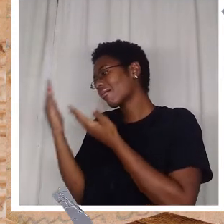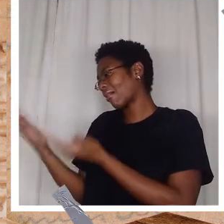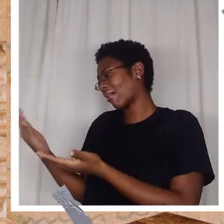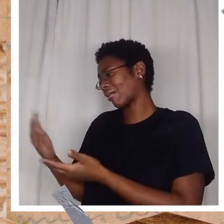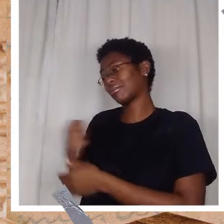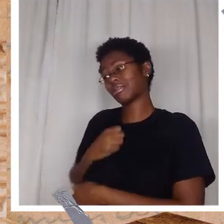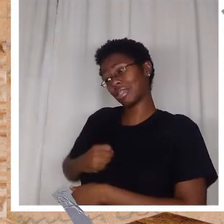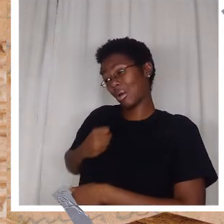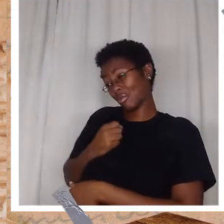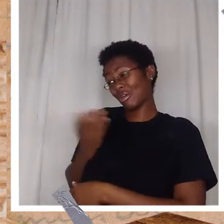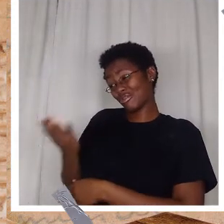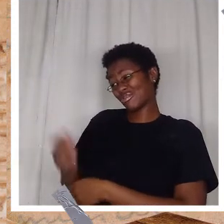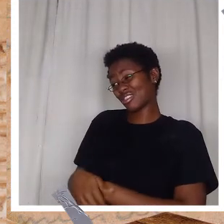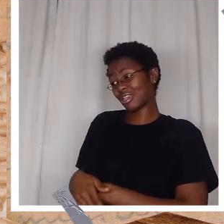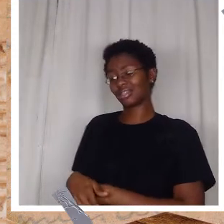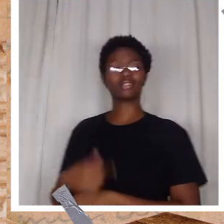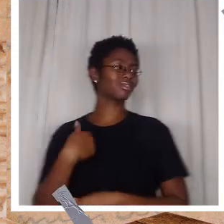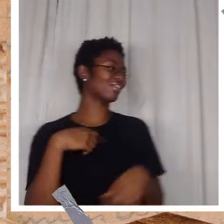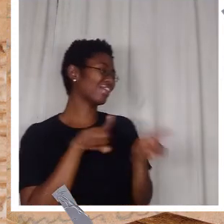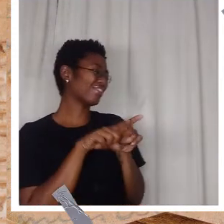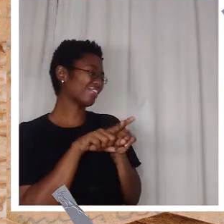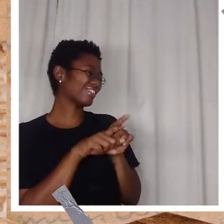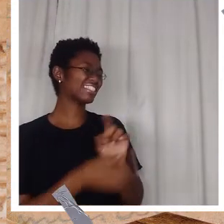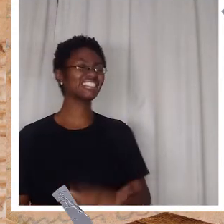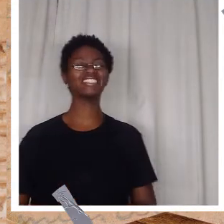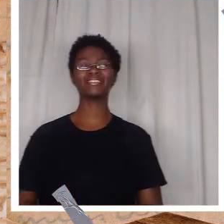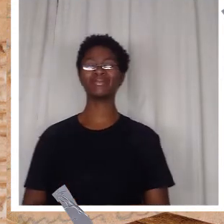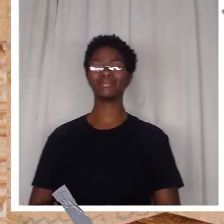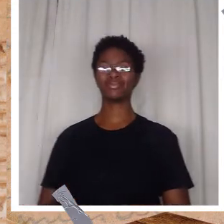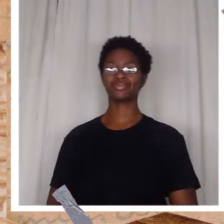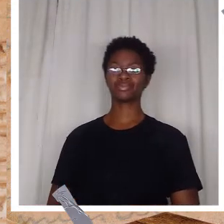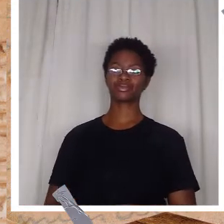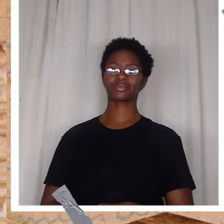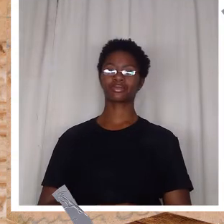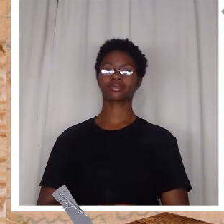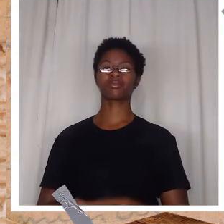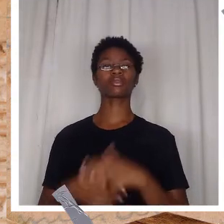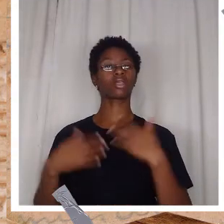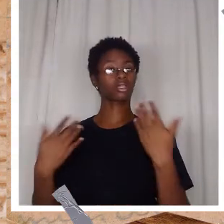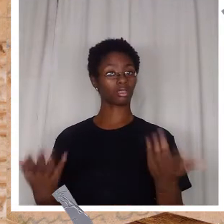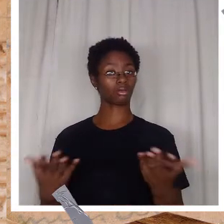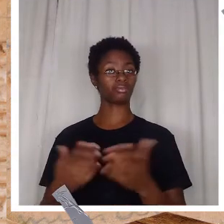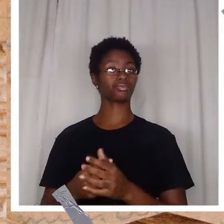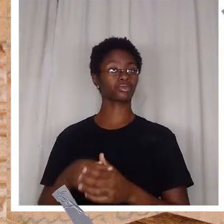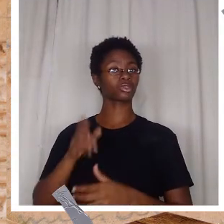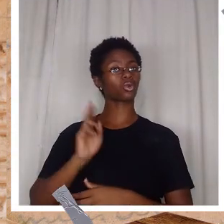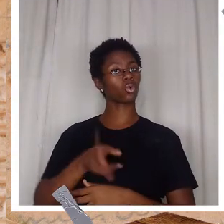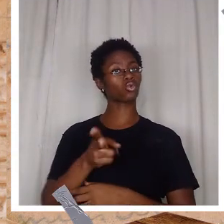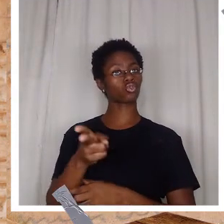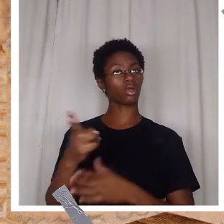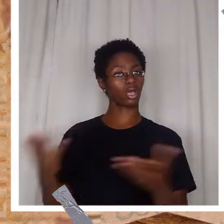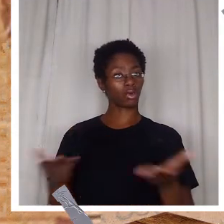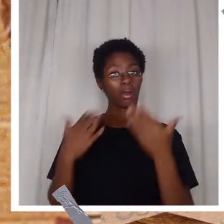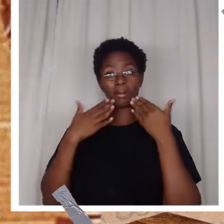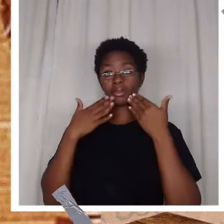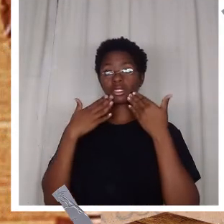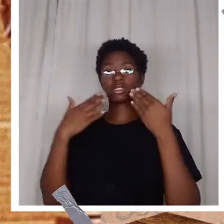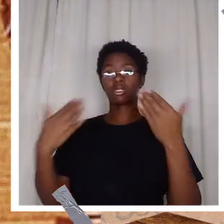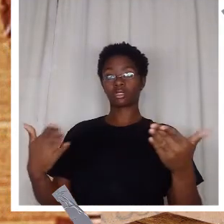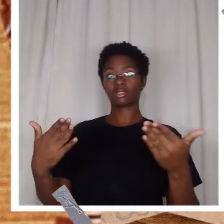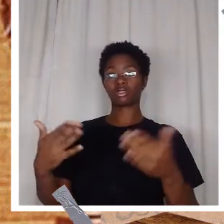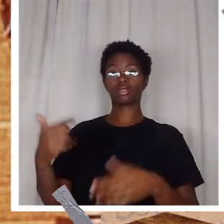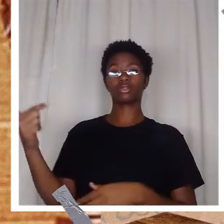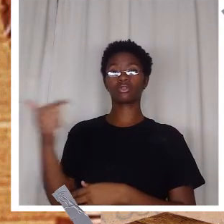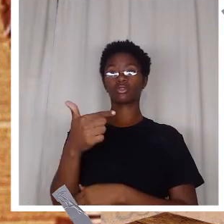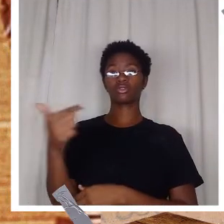Saudades, viu? Eu também. Bom, vamos seguir, então, com a apresentação aqui, né, do nosso